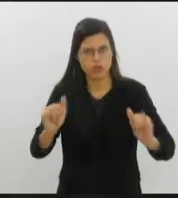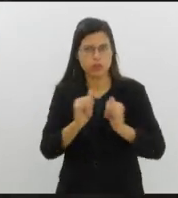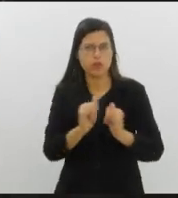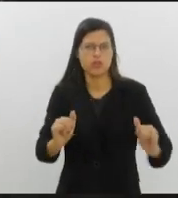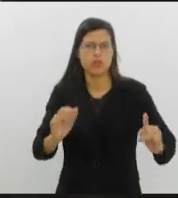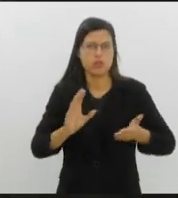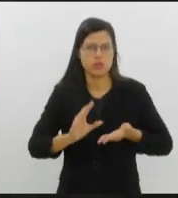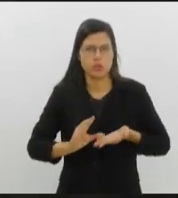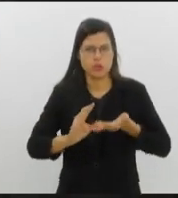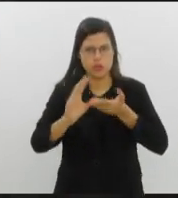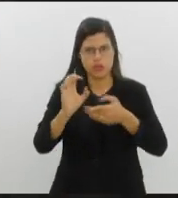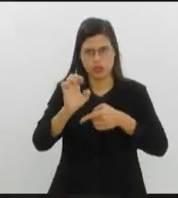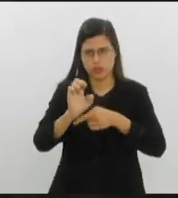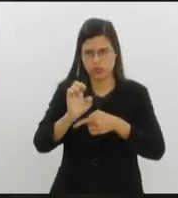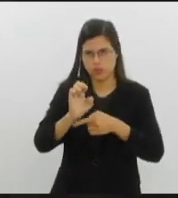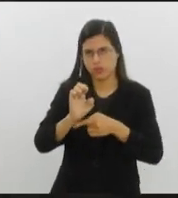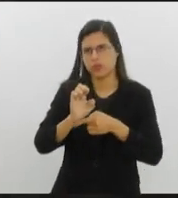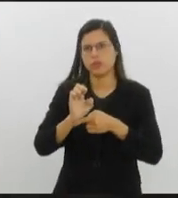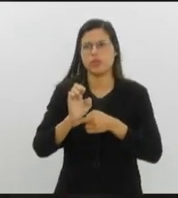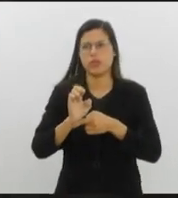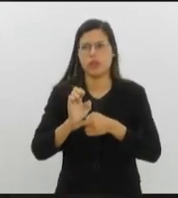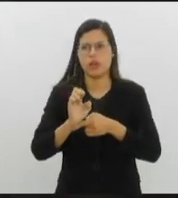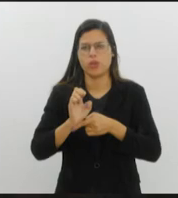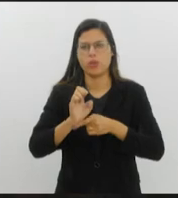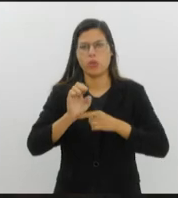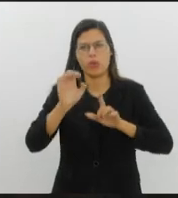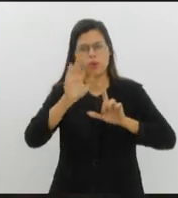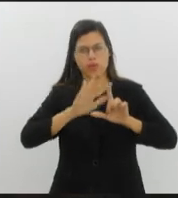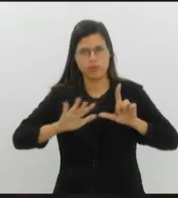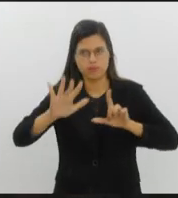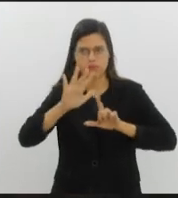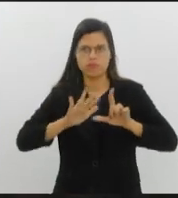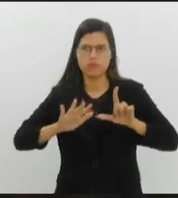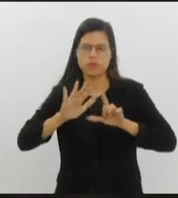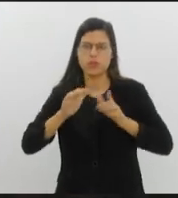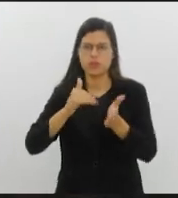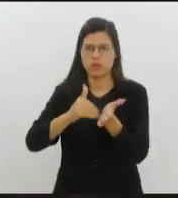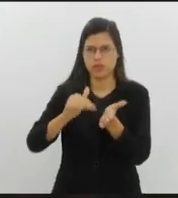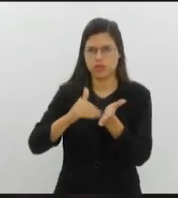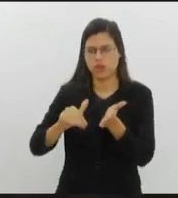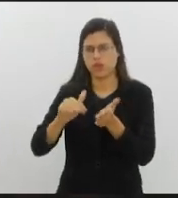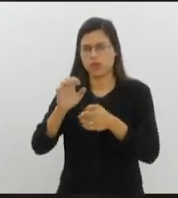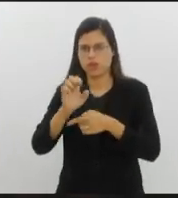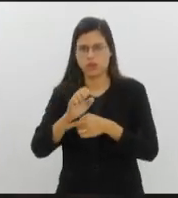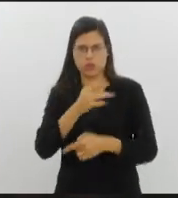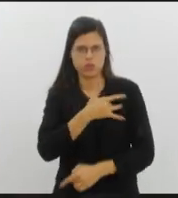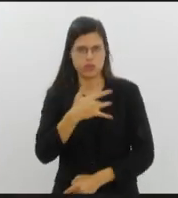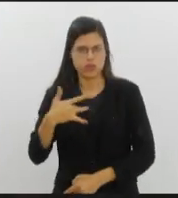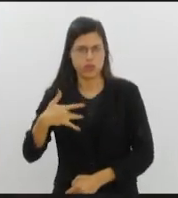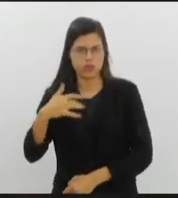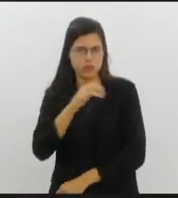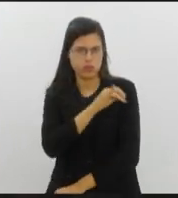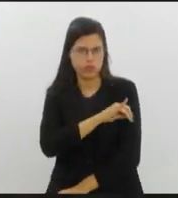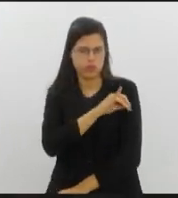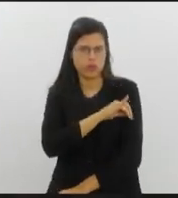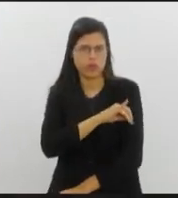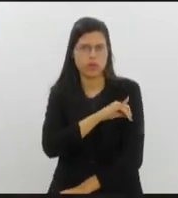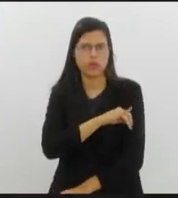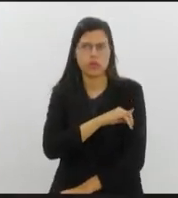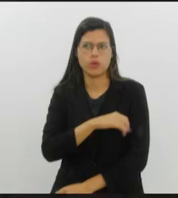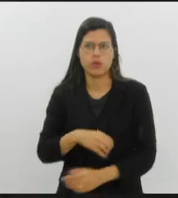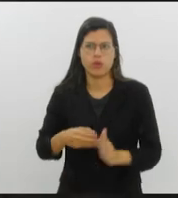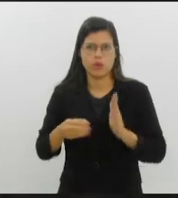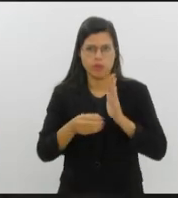conselhos estaduais na página virtual da Secretaria Estadual de Saúde do Rio de Janeiro. Pareceres